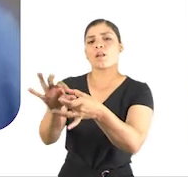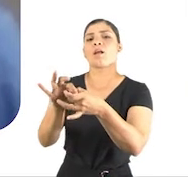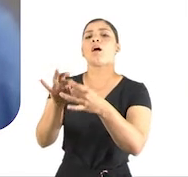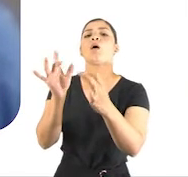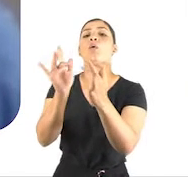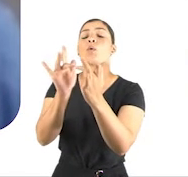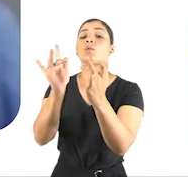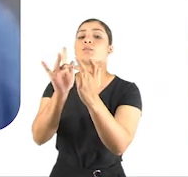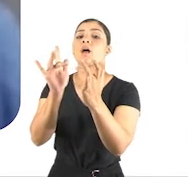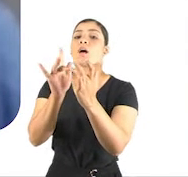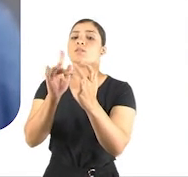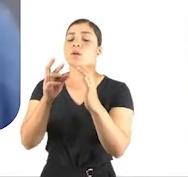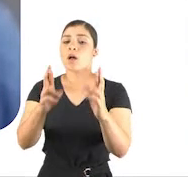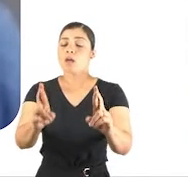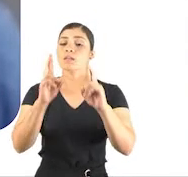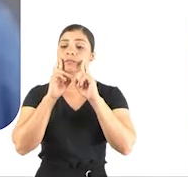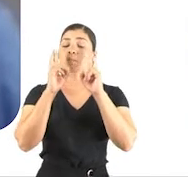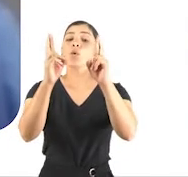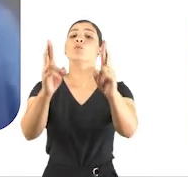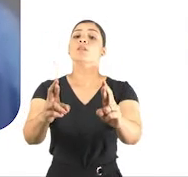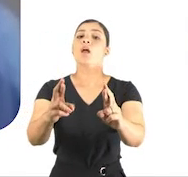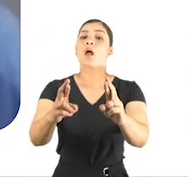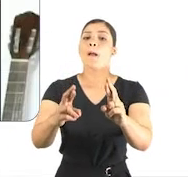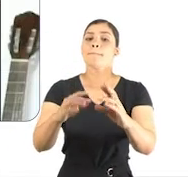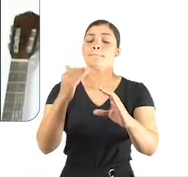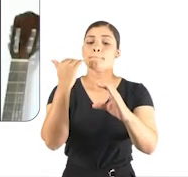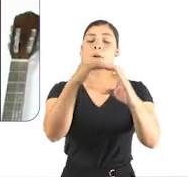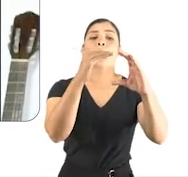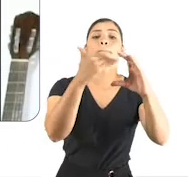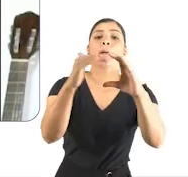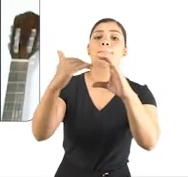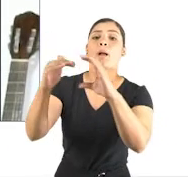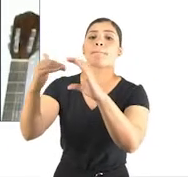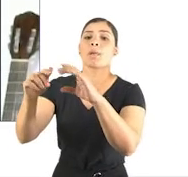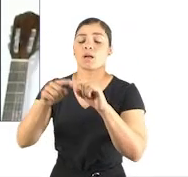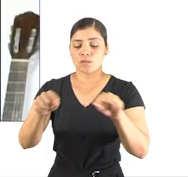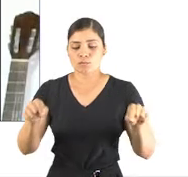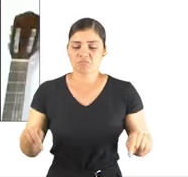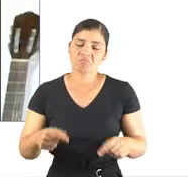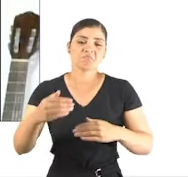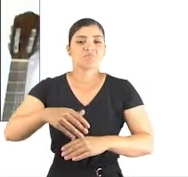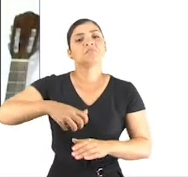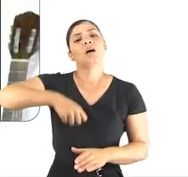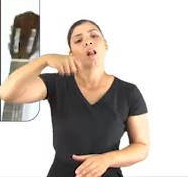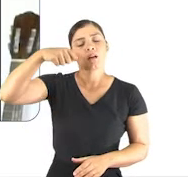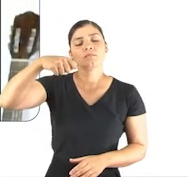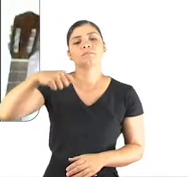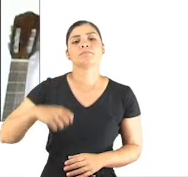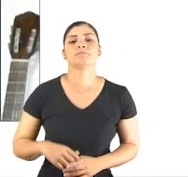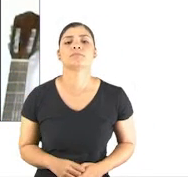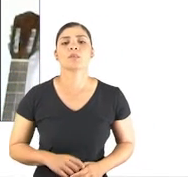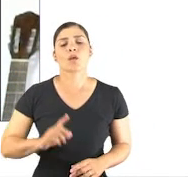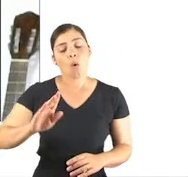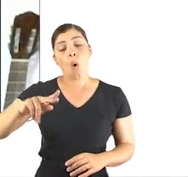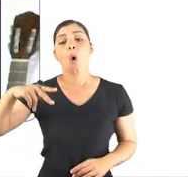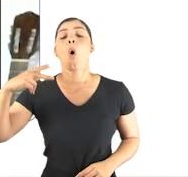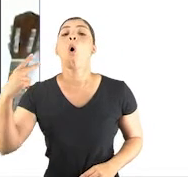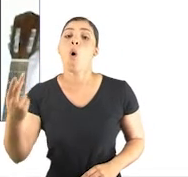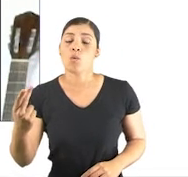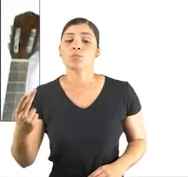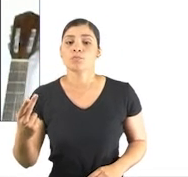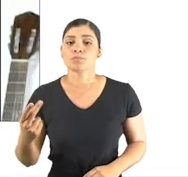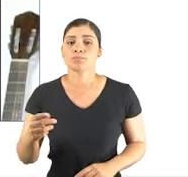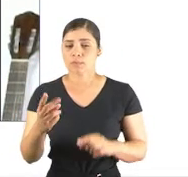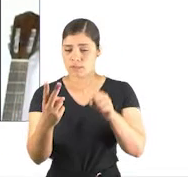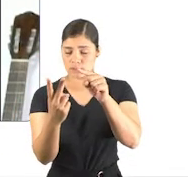para responder lá as posições de entrega do pedido. Outro ponto que otimizou para a gente é esse